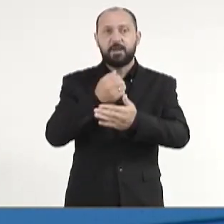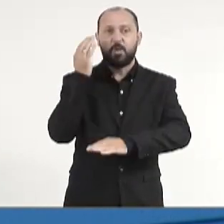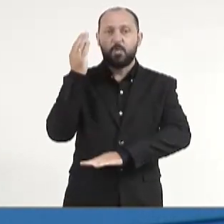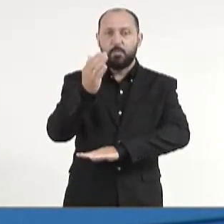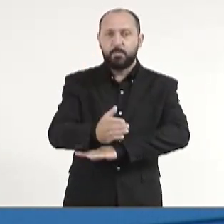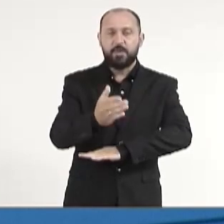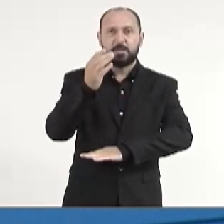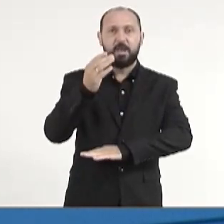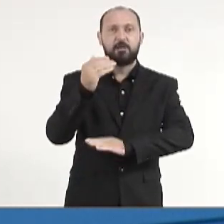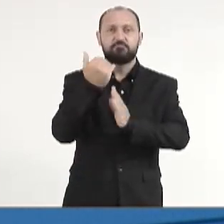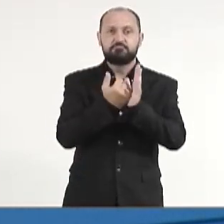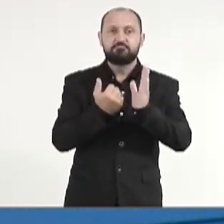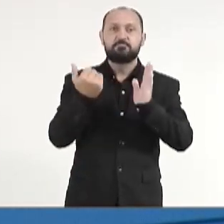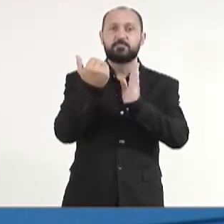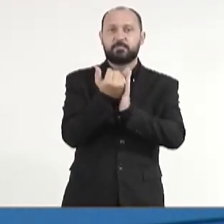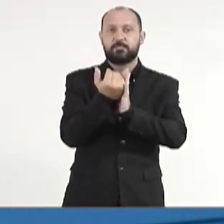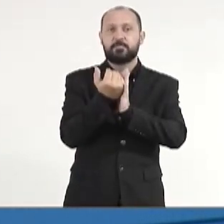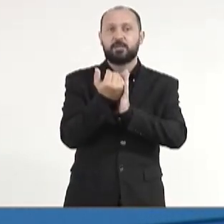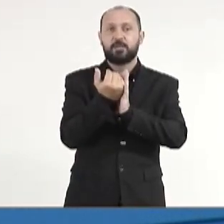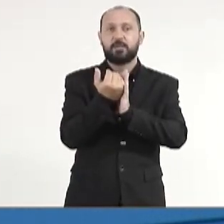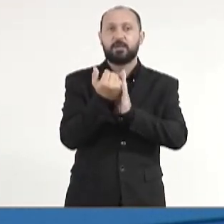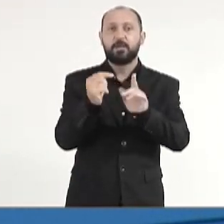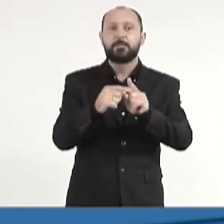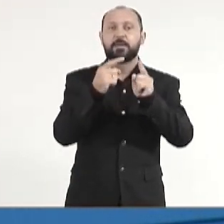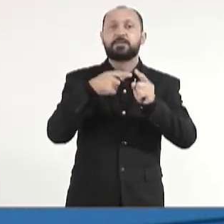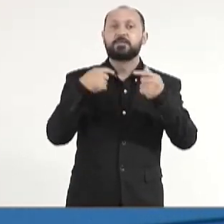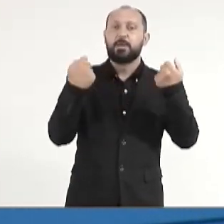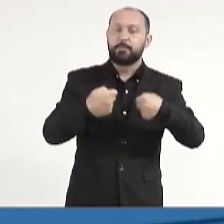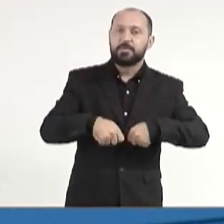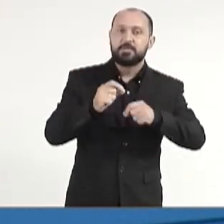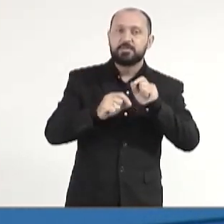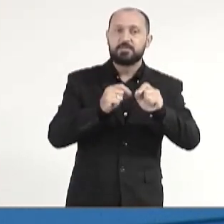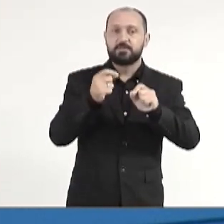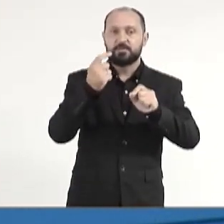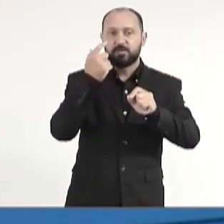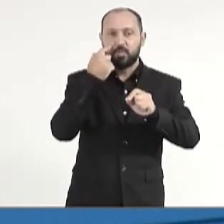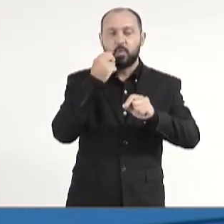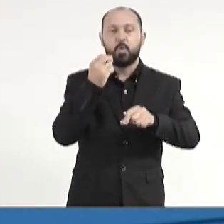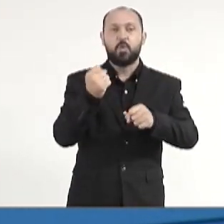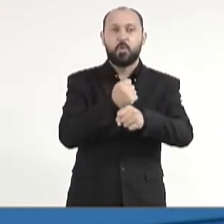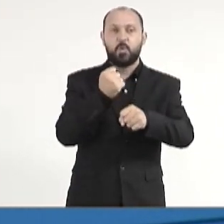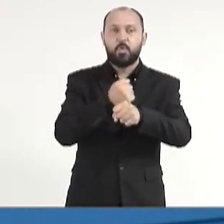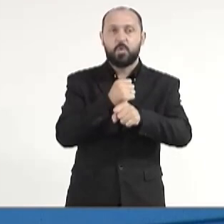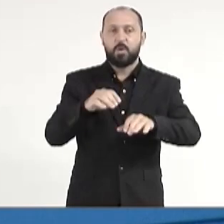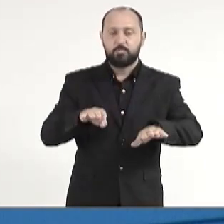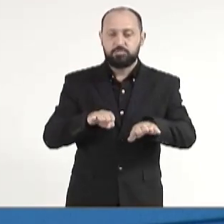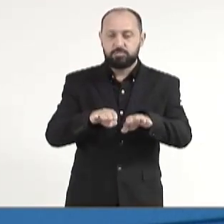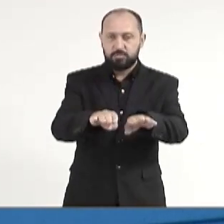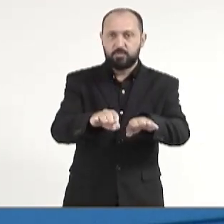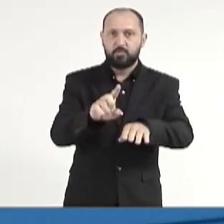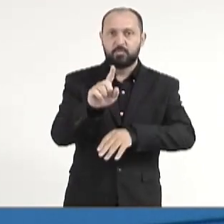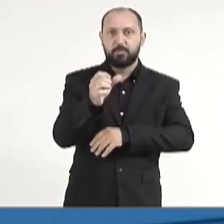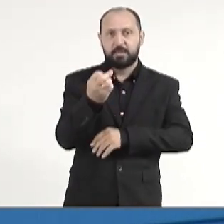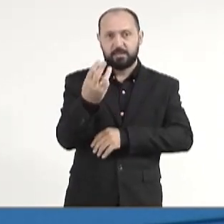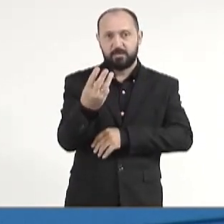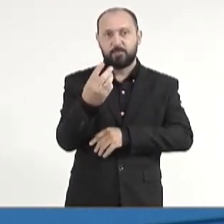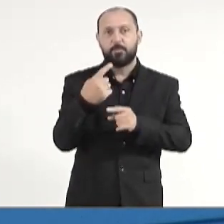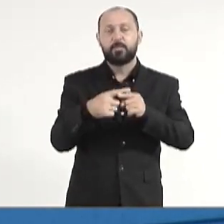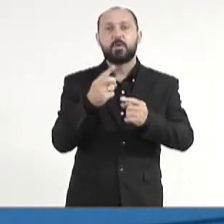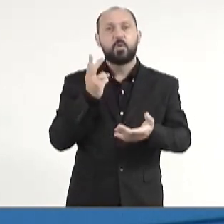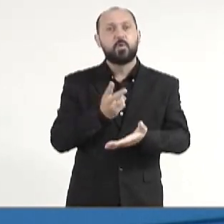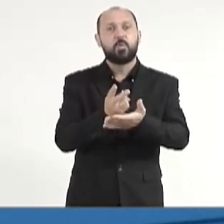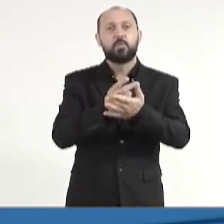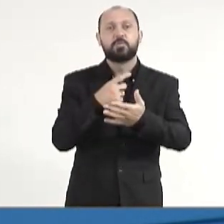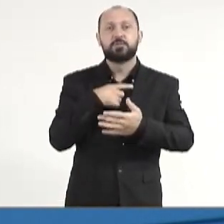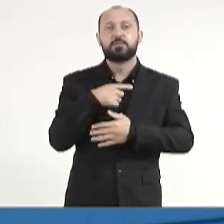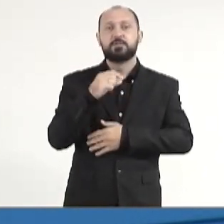um pedágio talvez um pouco maior que fosse, mas há a necessidade preemente da duplicação da BR-163, mesmo porque